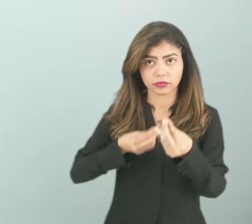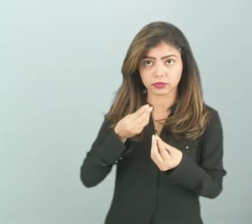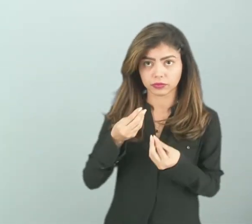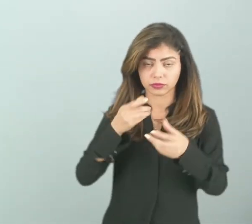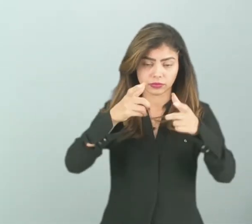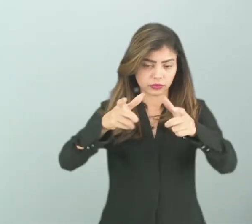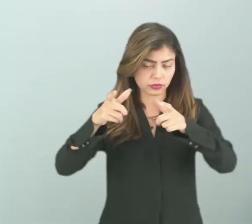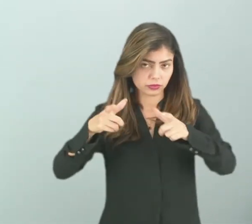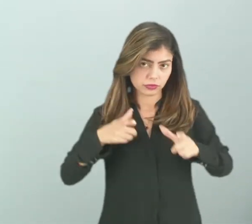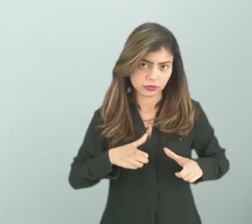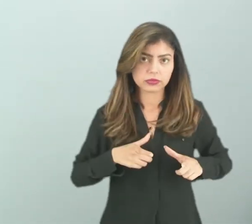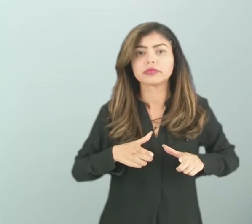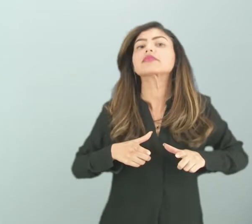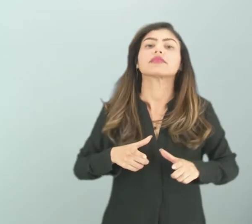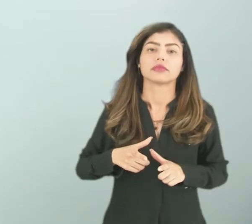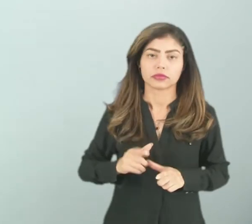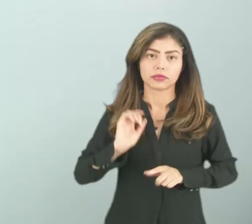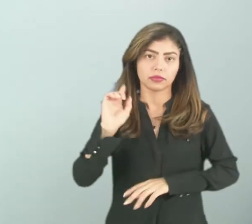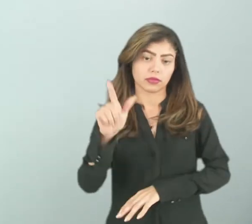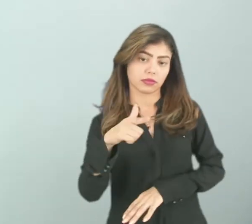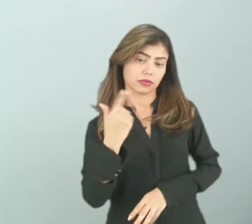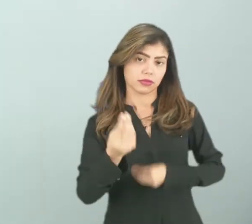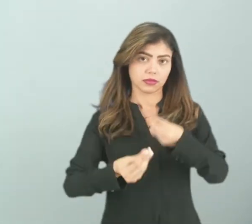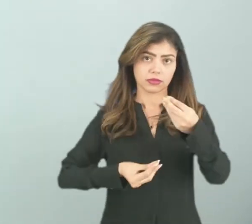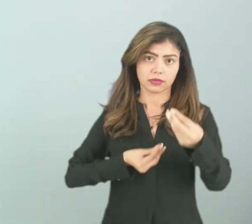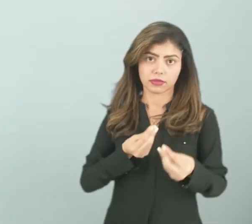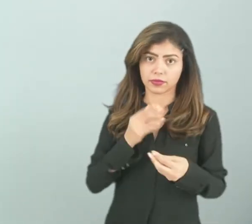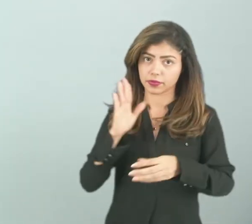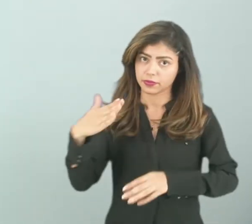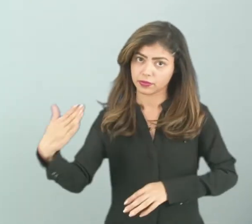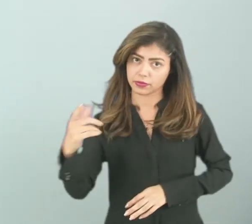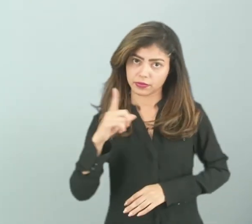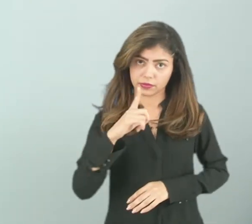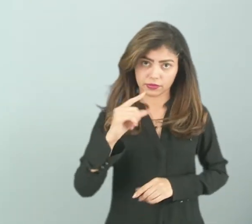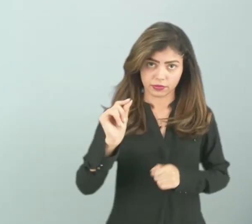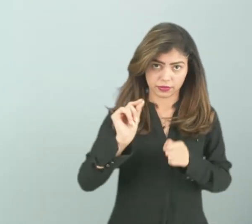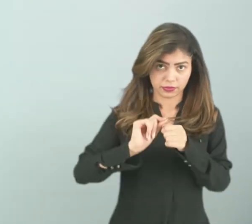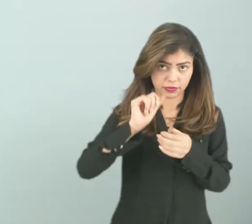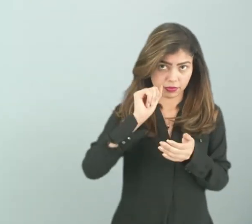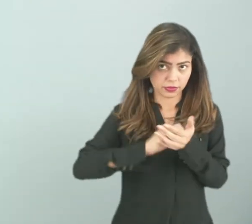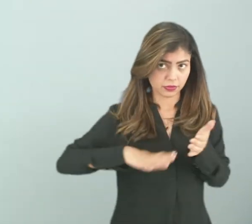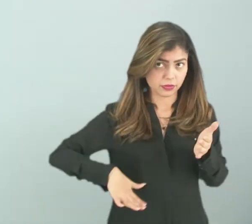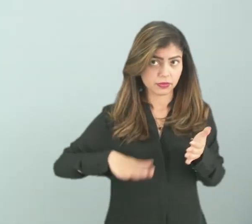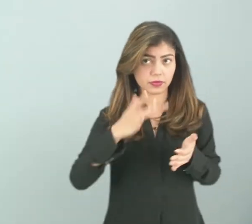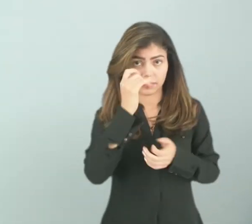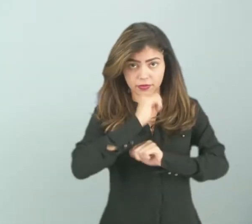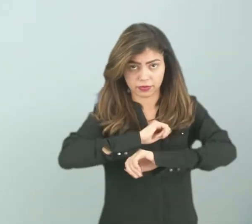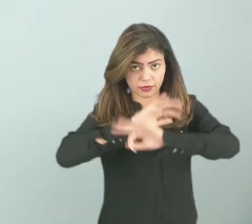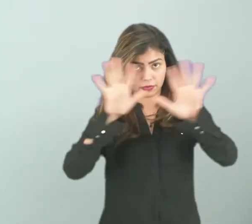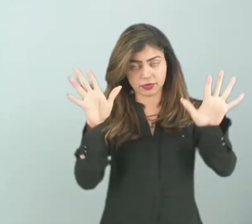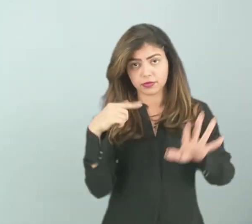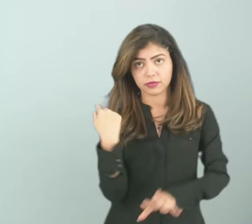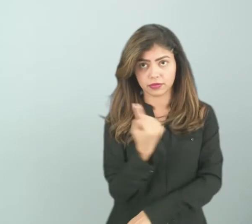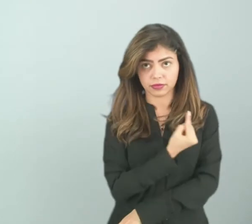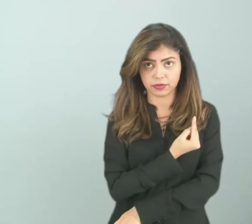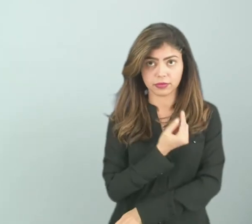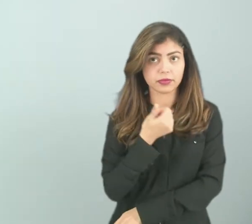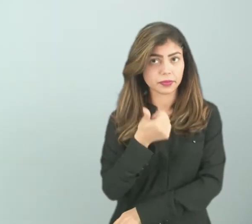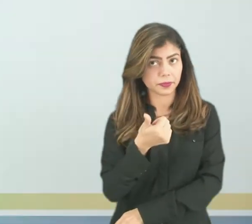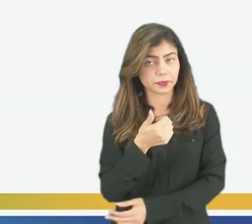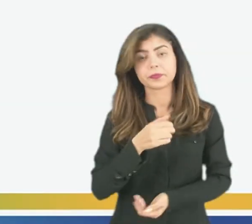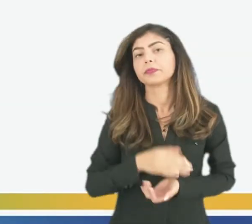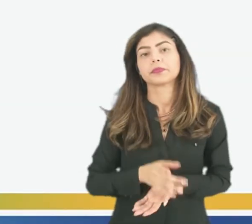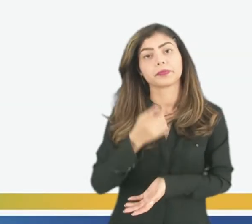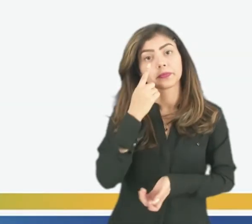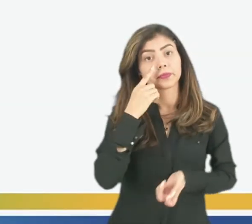nos localizarmos em uma outra forma para quando nós formos fazer a atividade ficar mais claro para a gente, tá bom? Observa